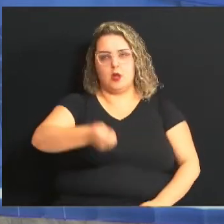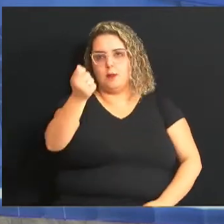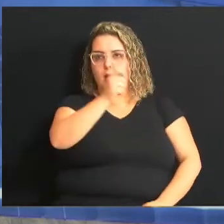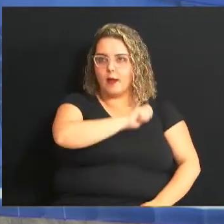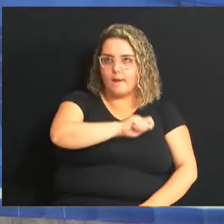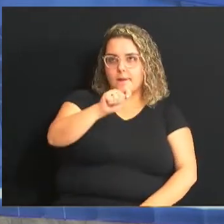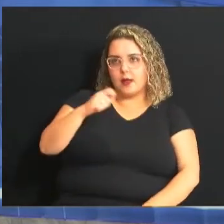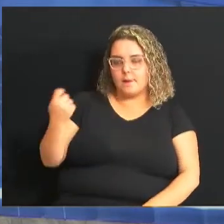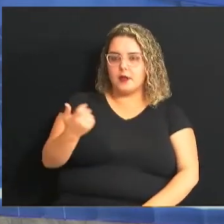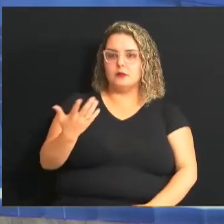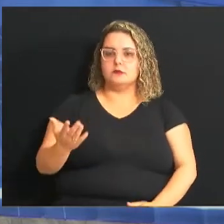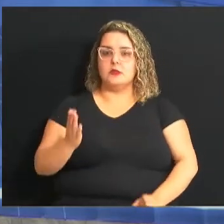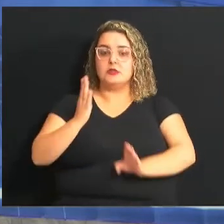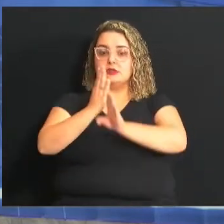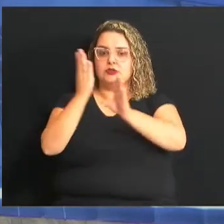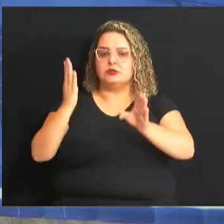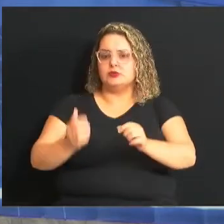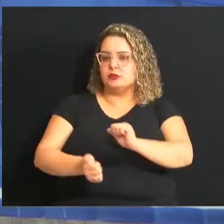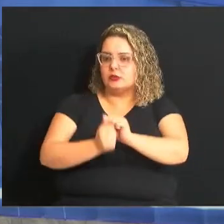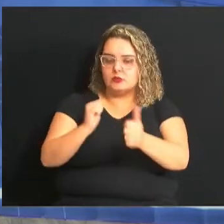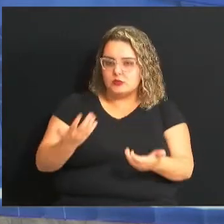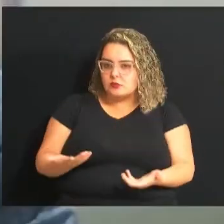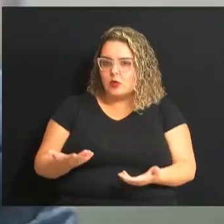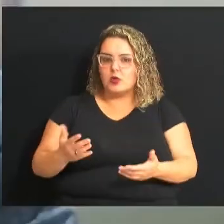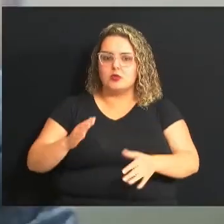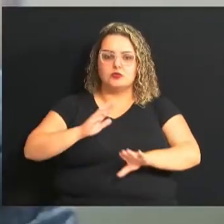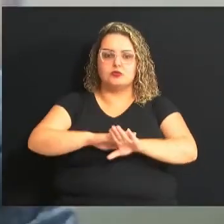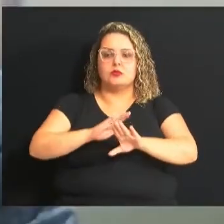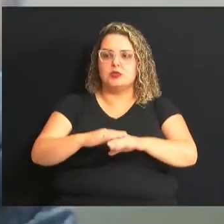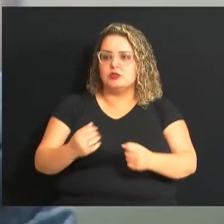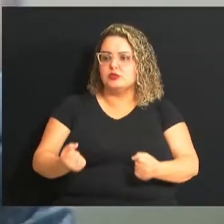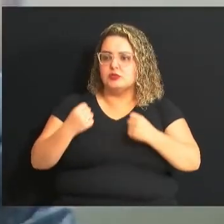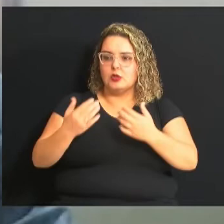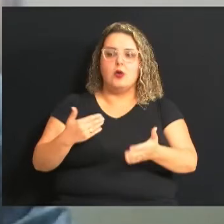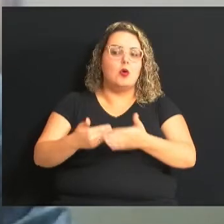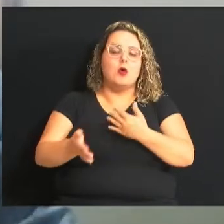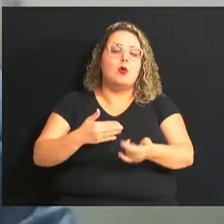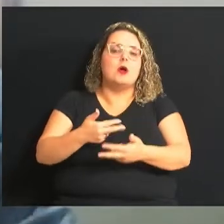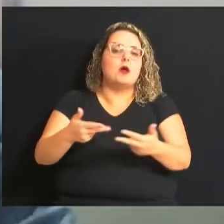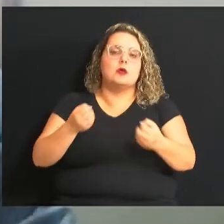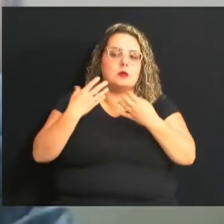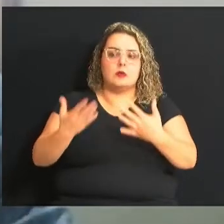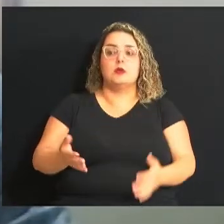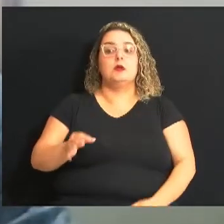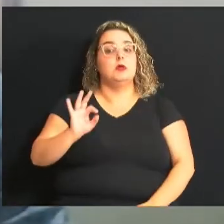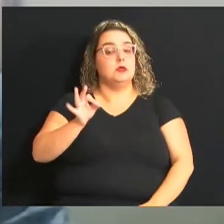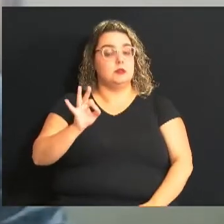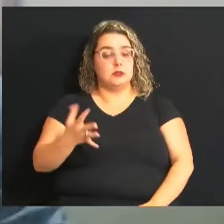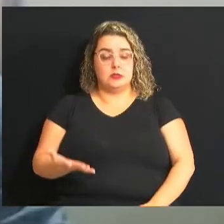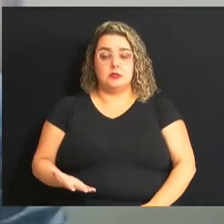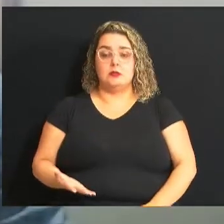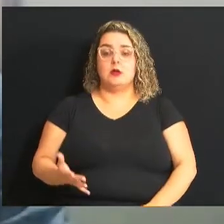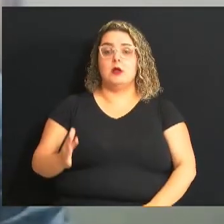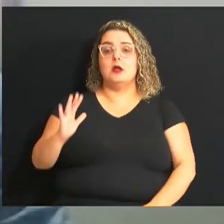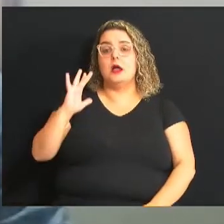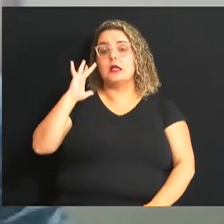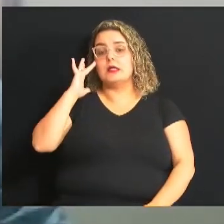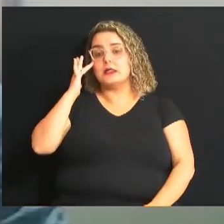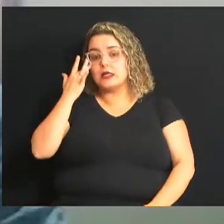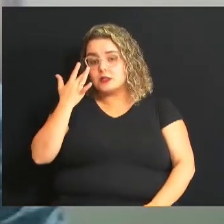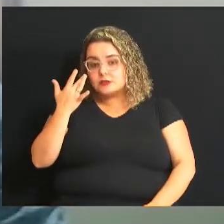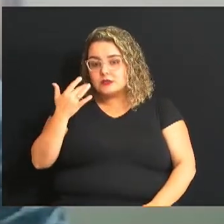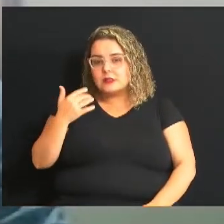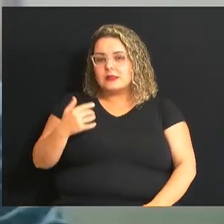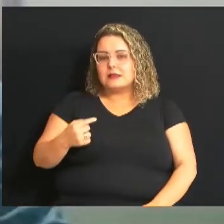encontrar na atividade física ou qualquer coisa já está bom? Sem dúvida nenhuma, a atividade que ela considere mais próxima dela, né, ou